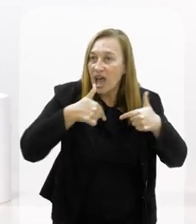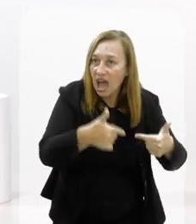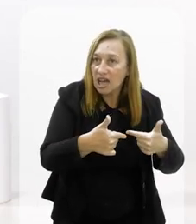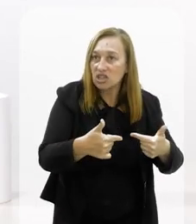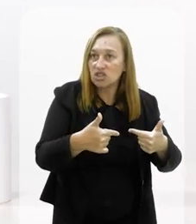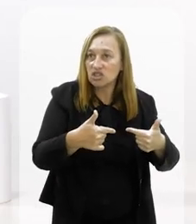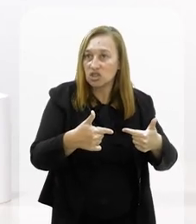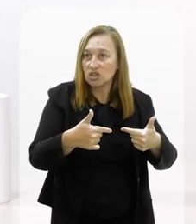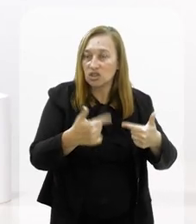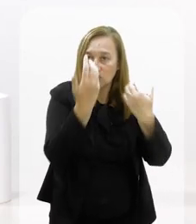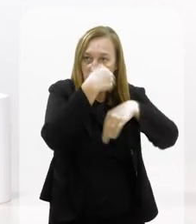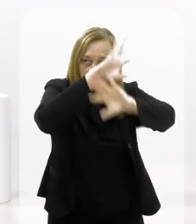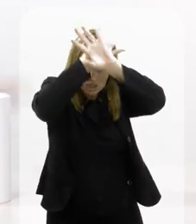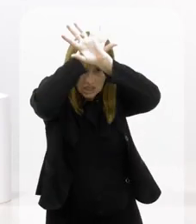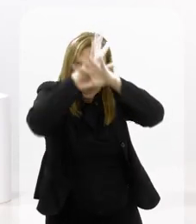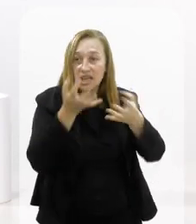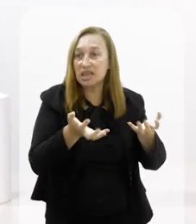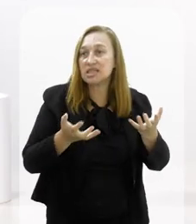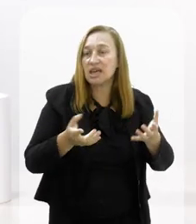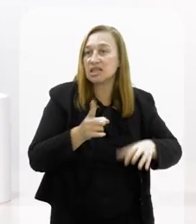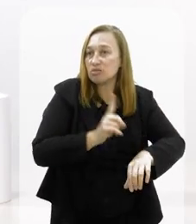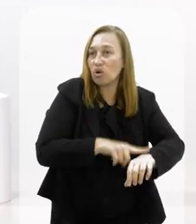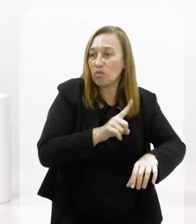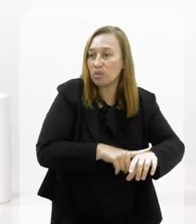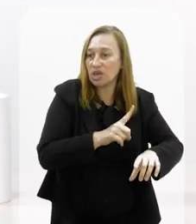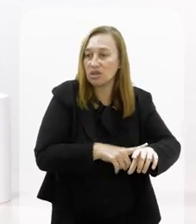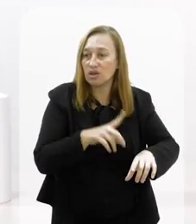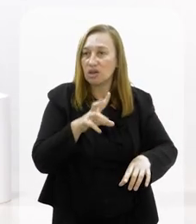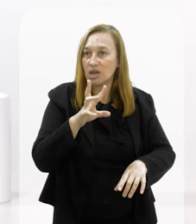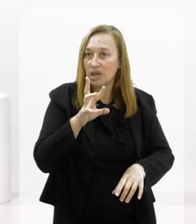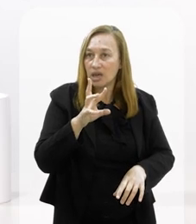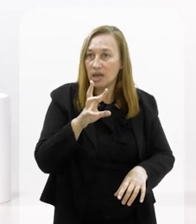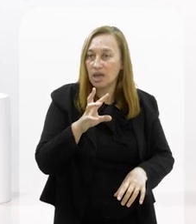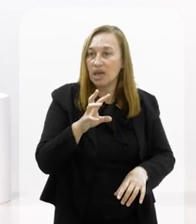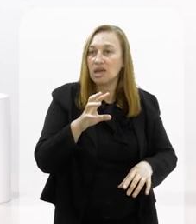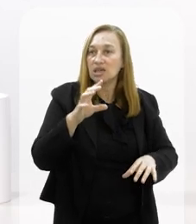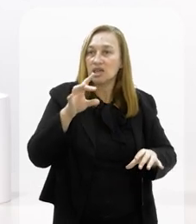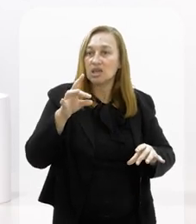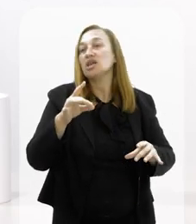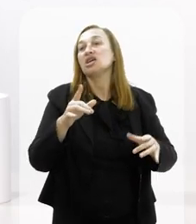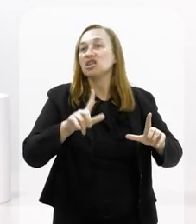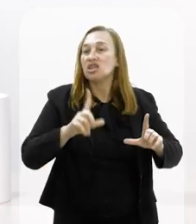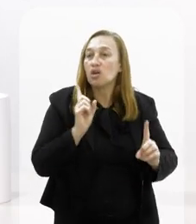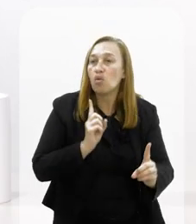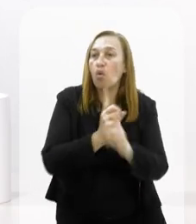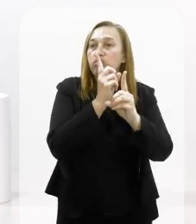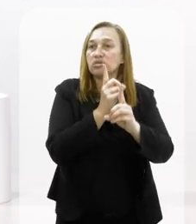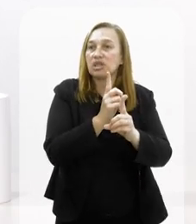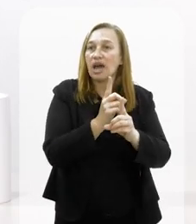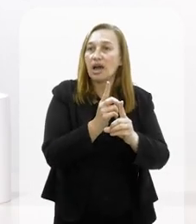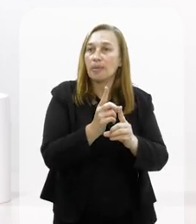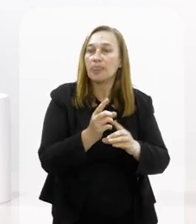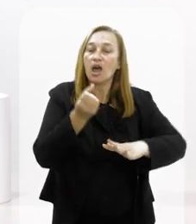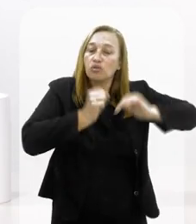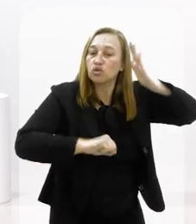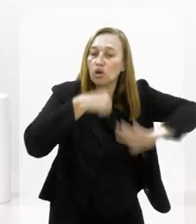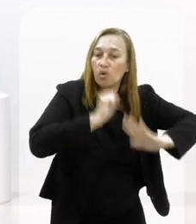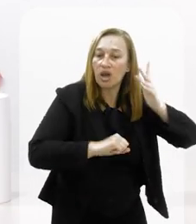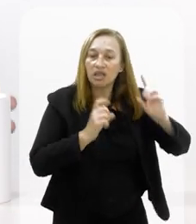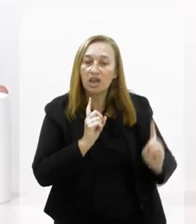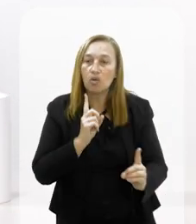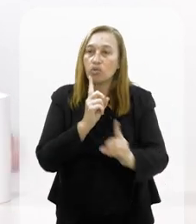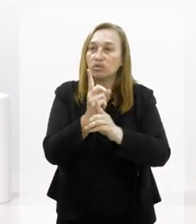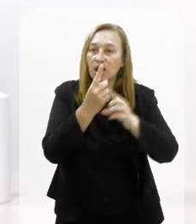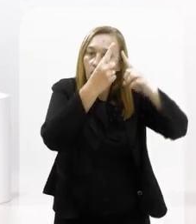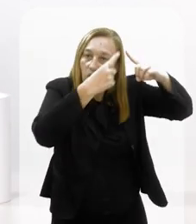Avenida e elas quiseram nesse momento a espiritualidade como seu caminho de reencontro né A Busca do Salgueiro é se